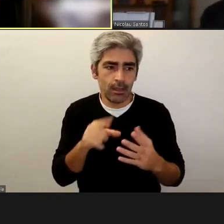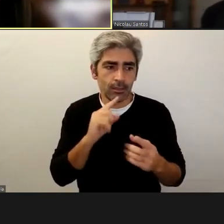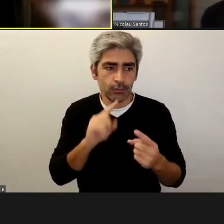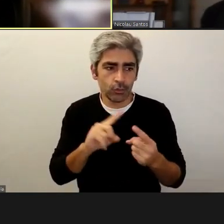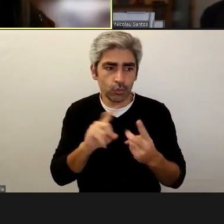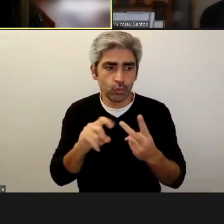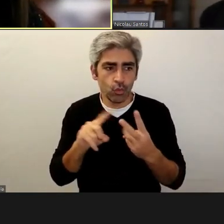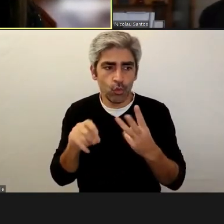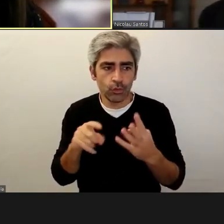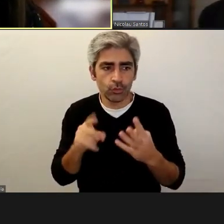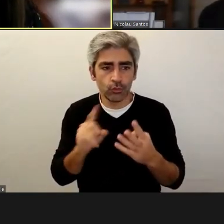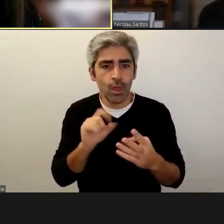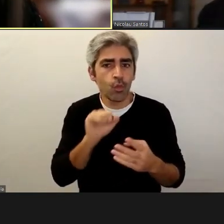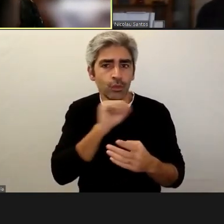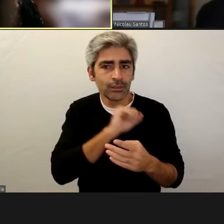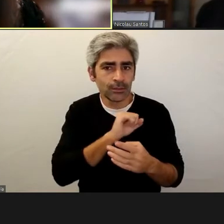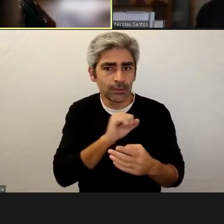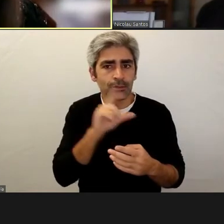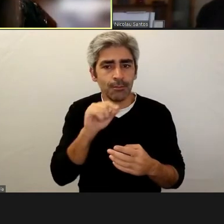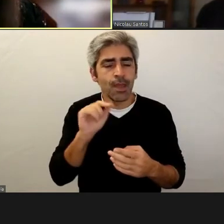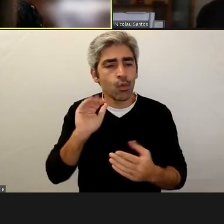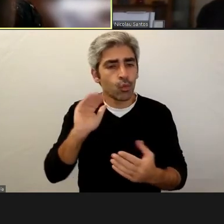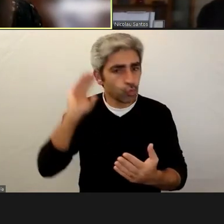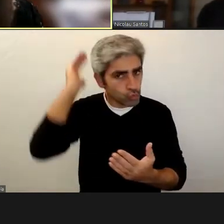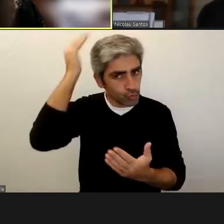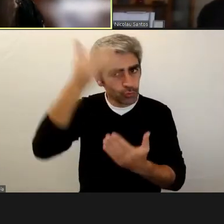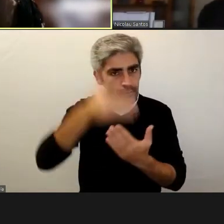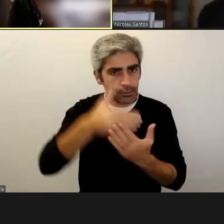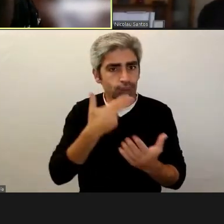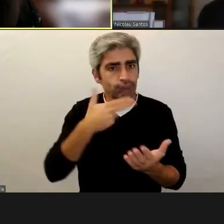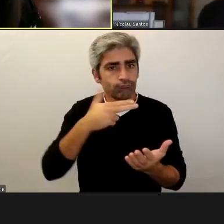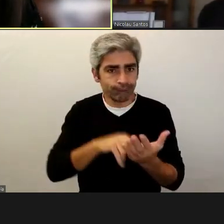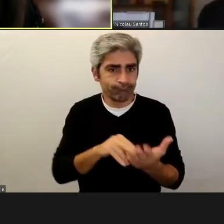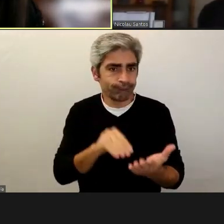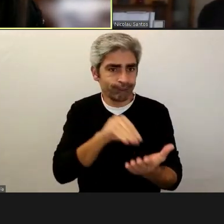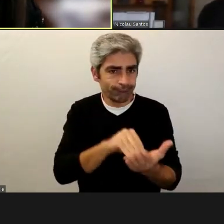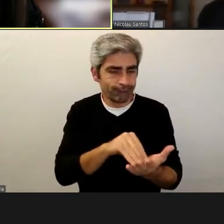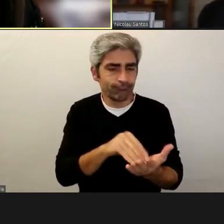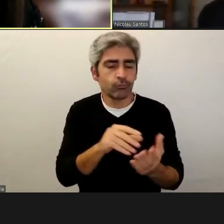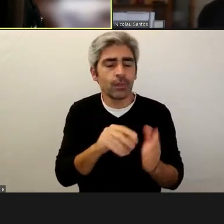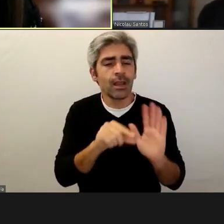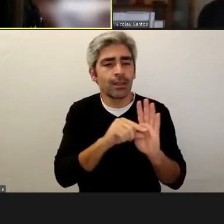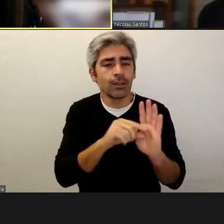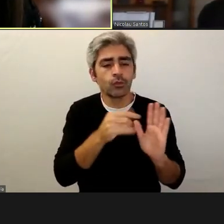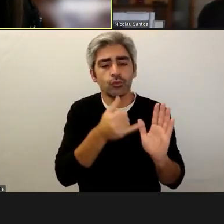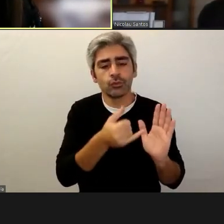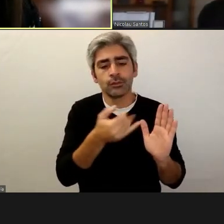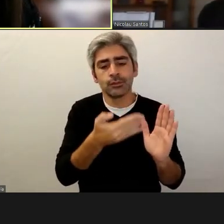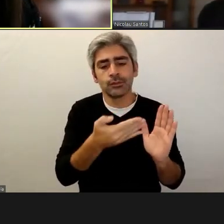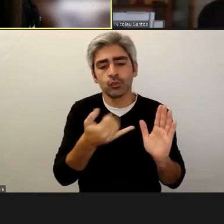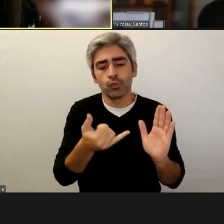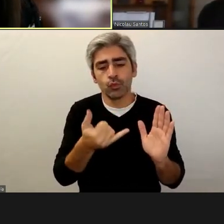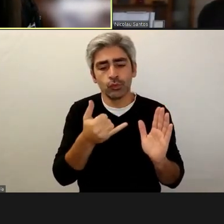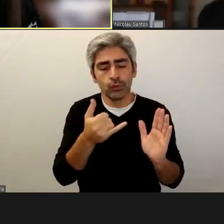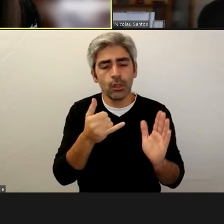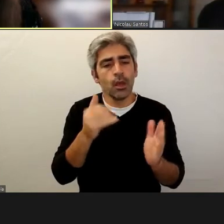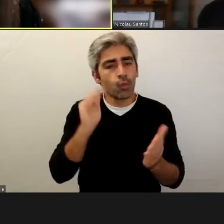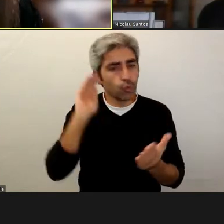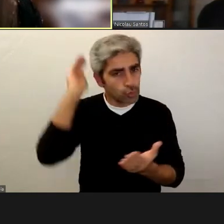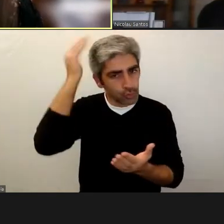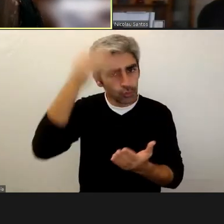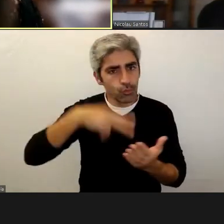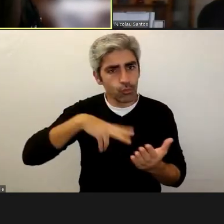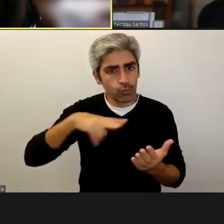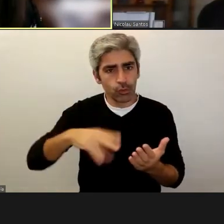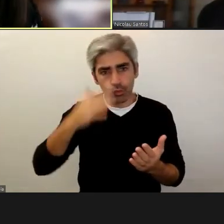questões, e não é por acaso também que a Constituição o concretiza. Por exemplo, se virmos o artigo 272 da Constituição Portuguesa, no número